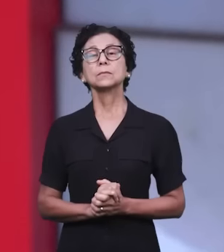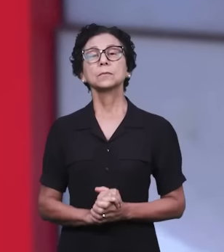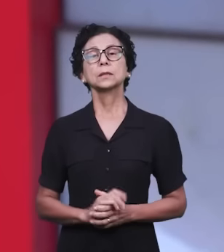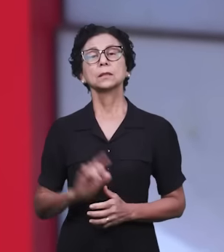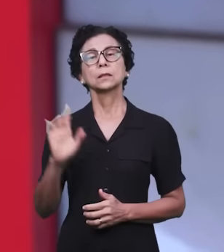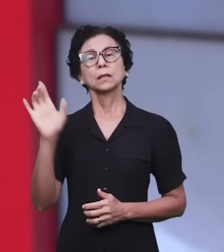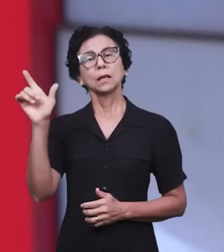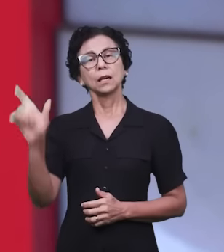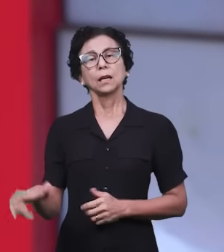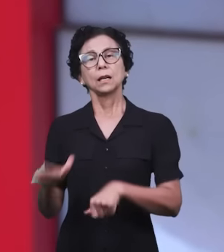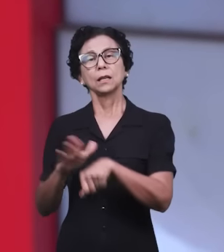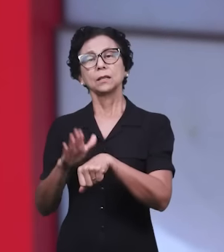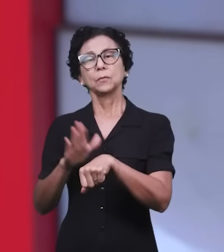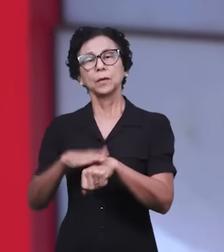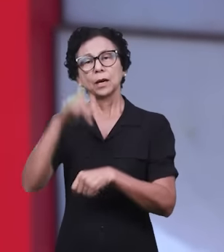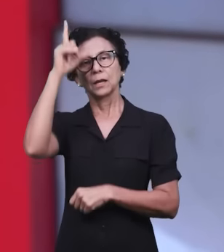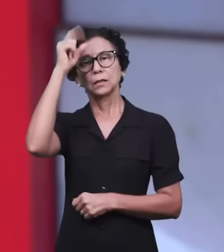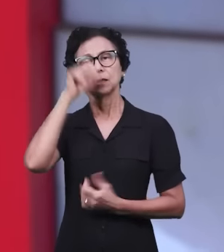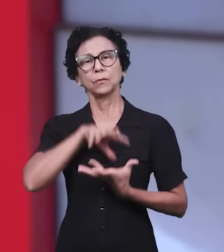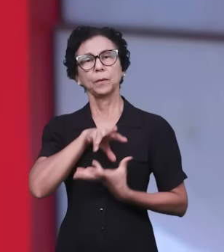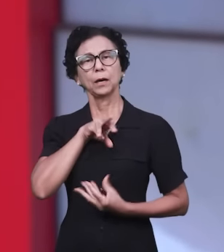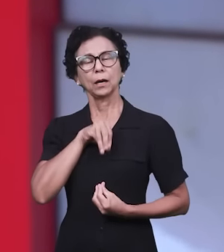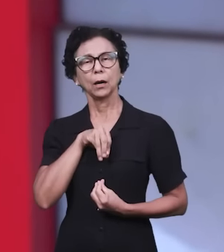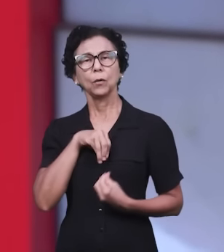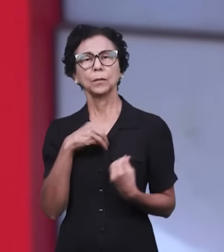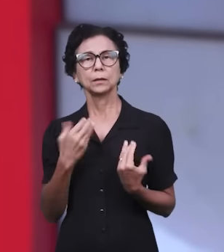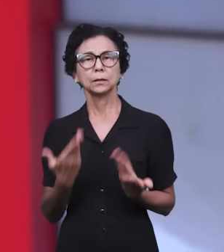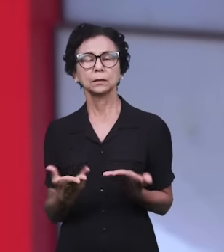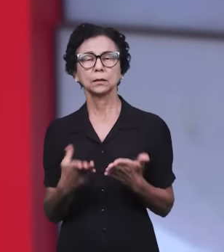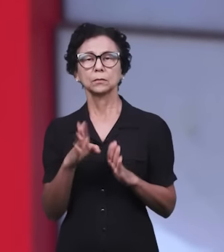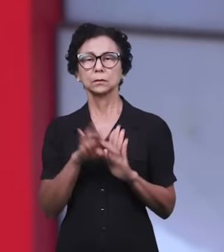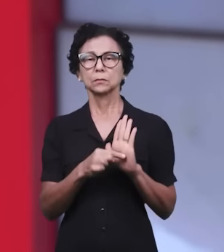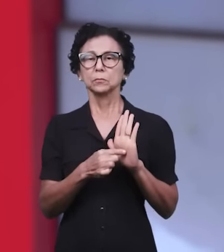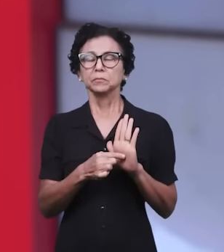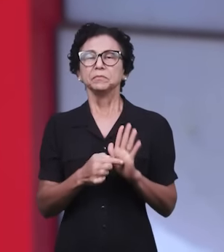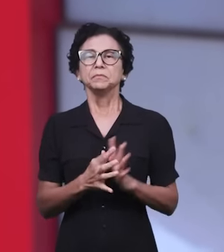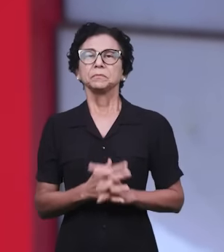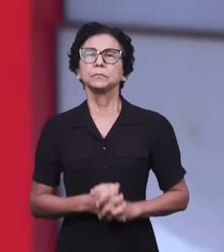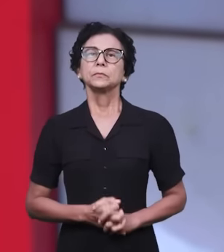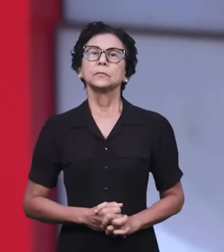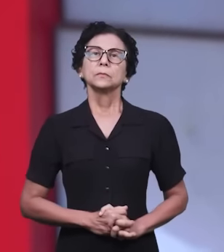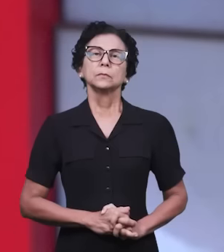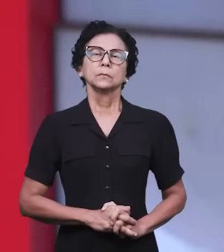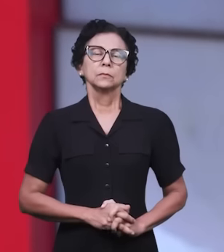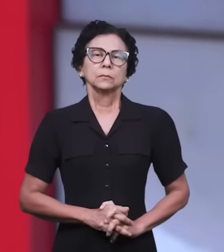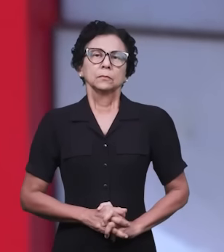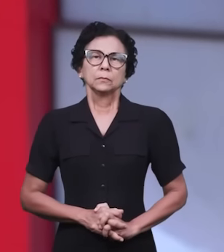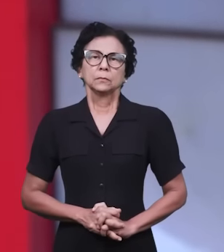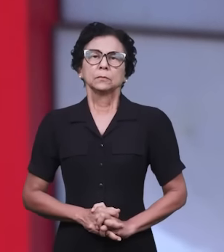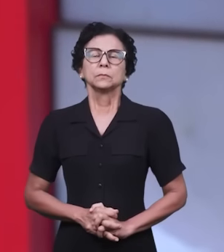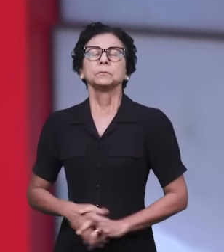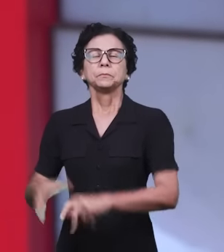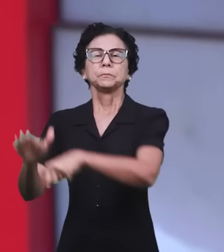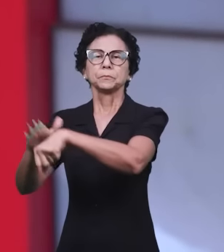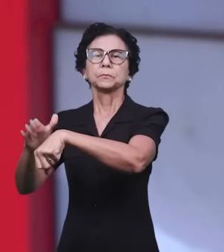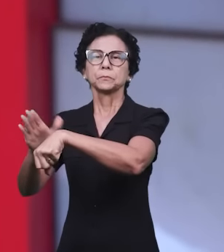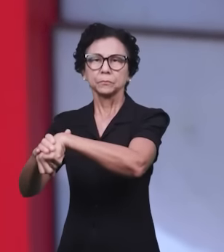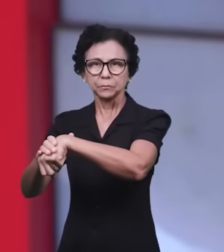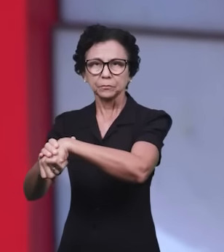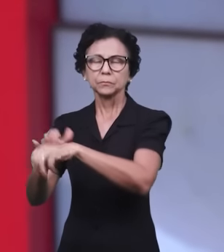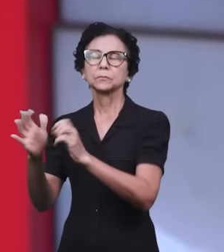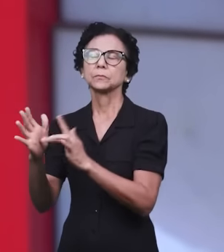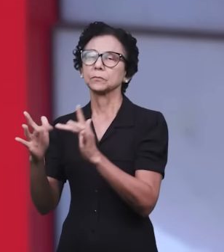foi. E lembrando que esse é um dos textos mais claros da Bíblia sobre esse assunto, que o próprio Jesus, para aqueles que